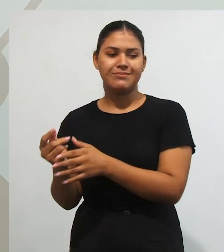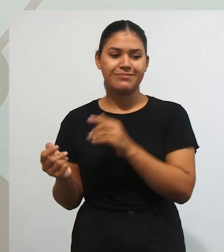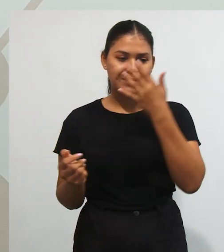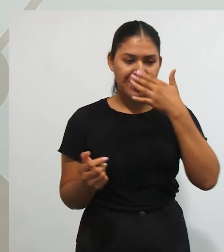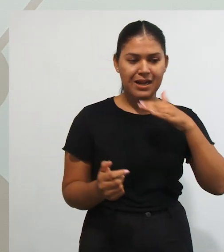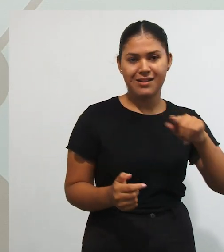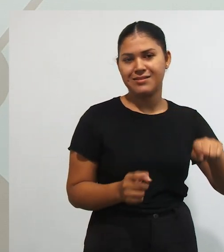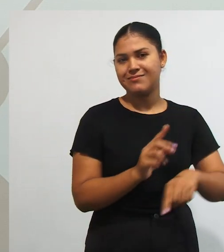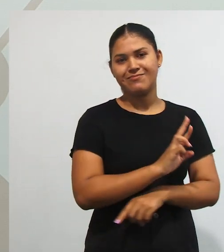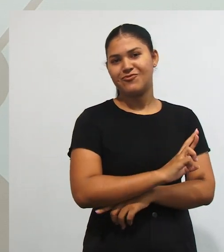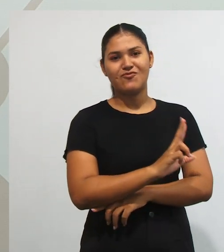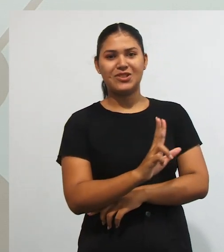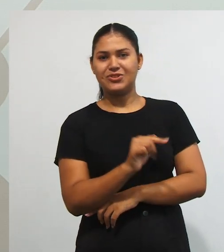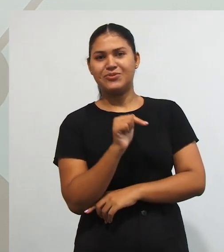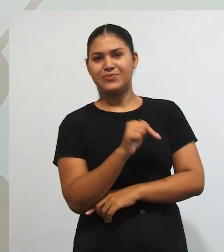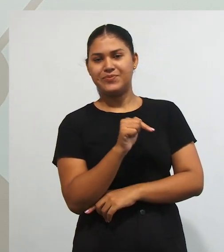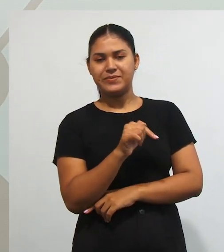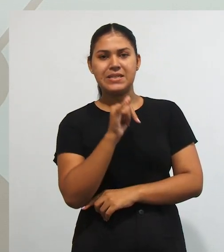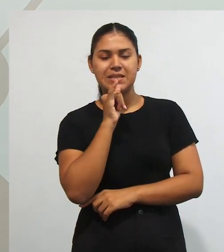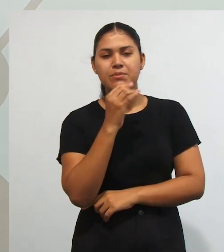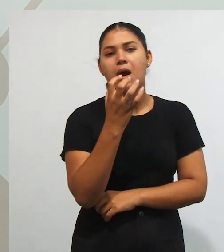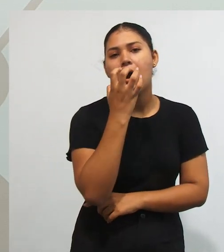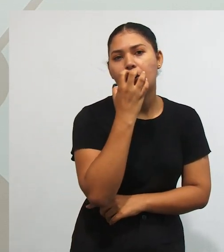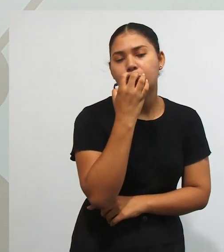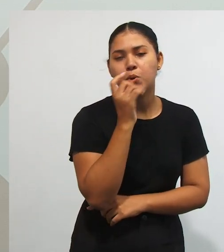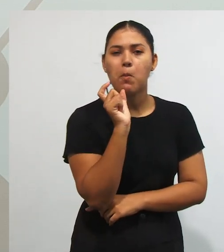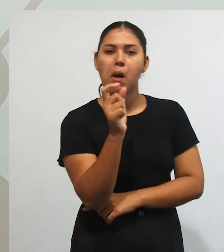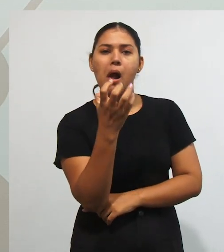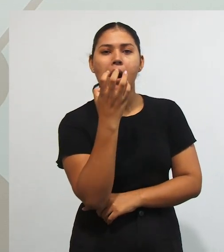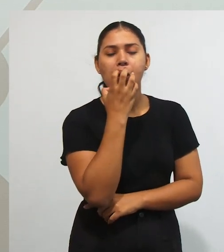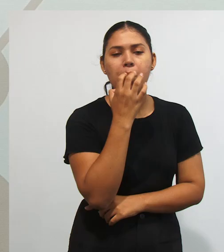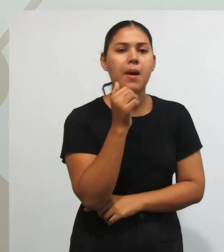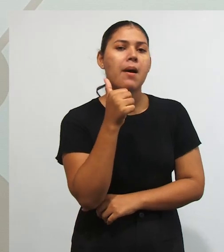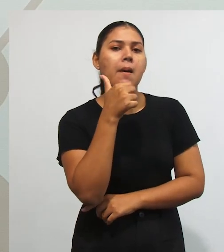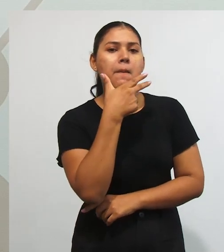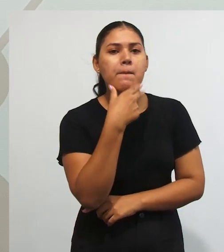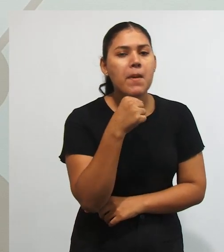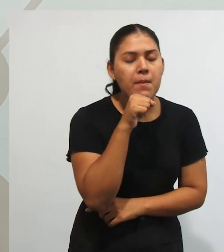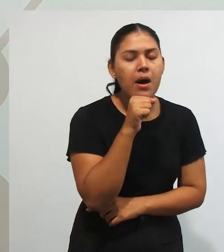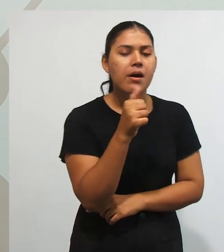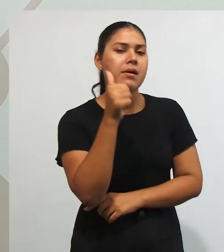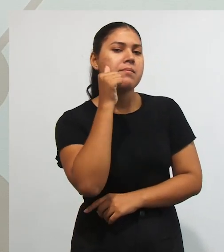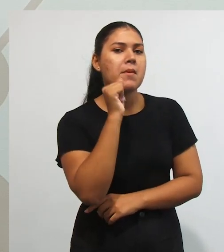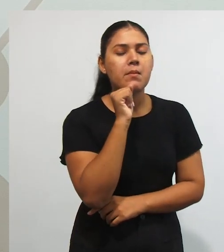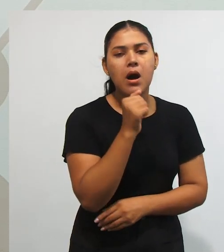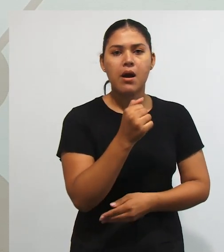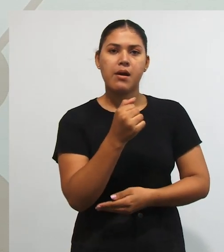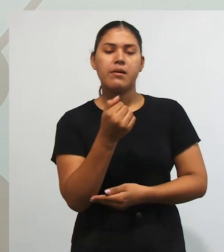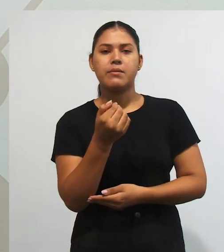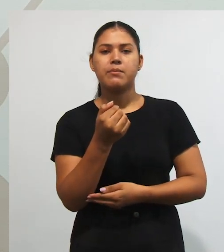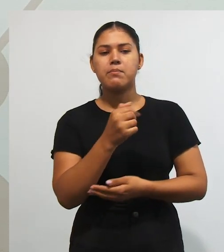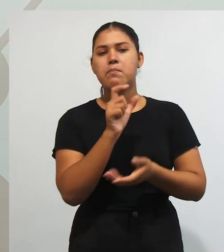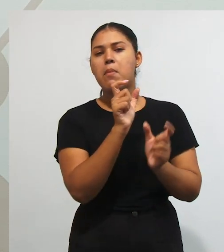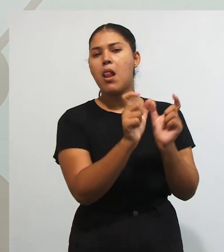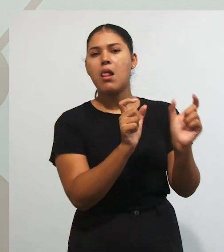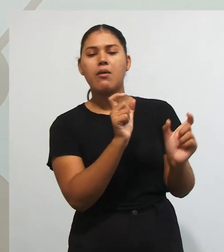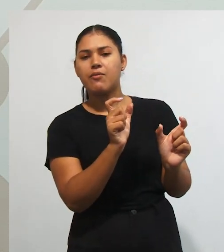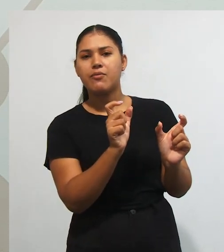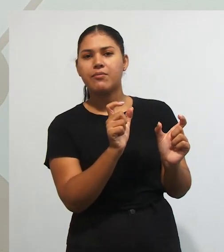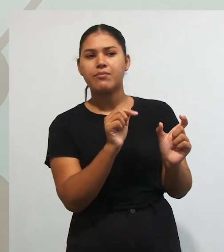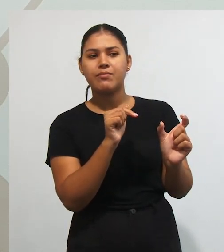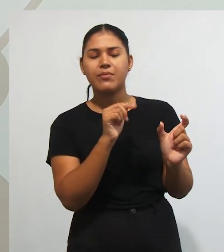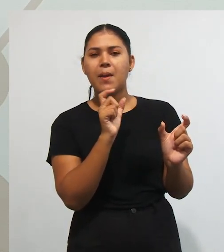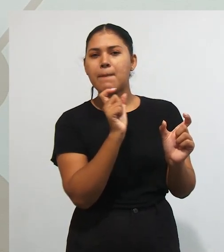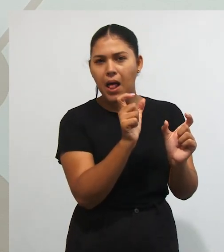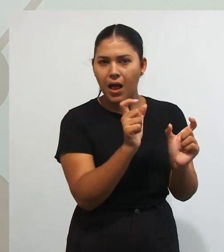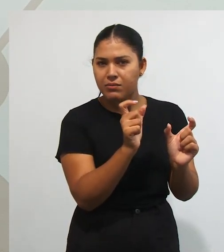a criança não. Quando a criança fala uau, uau, papai, mamãe, tetê, enfim, ele não fala a